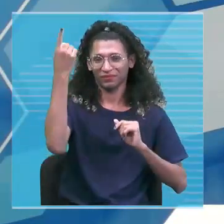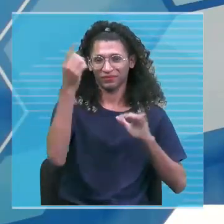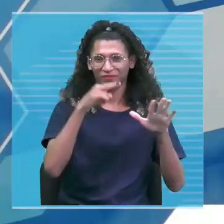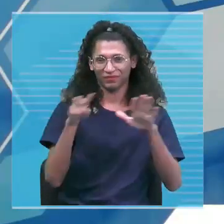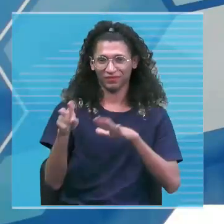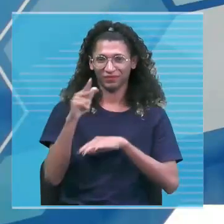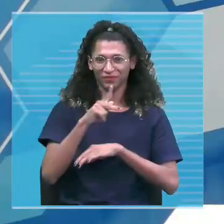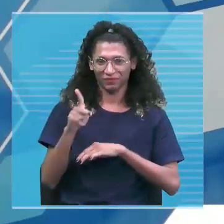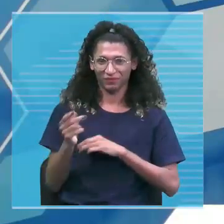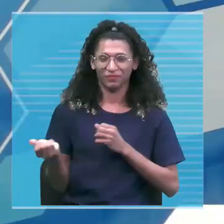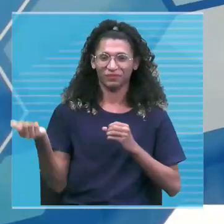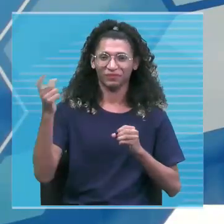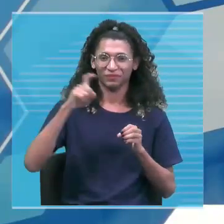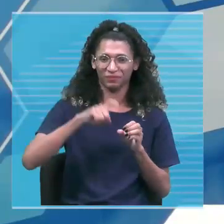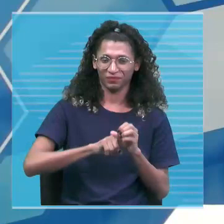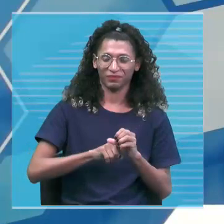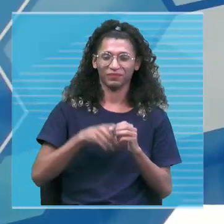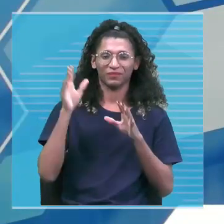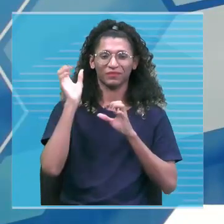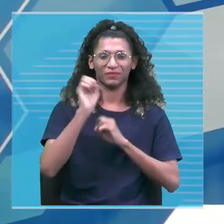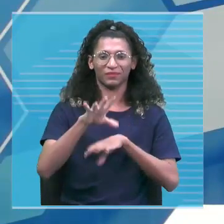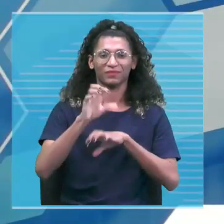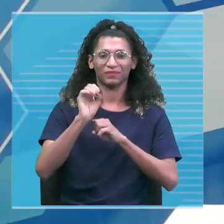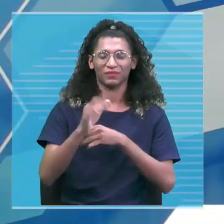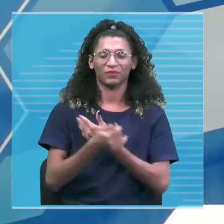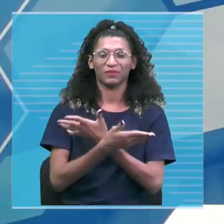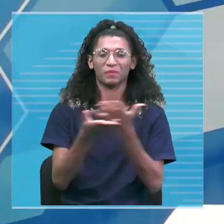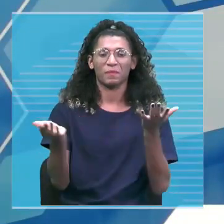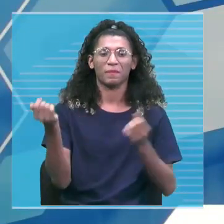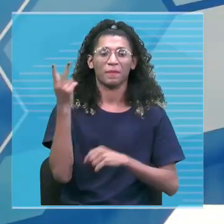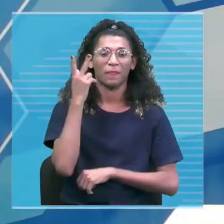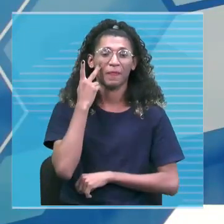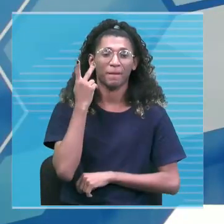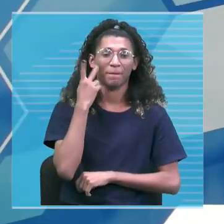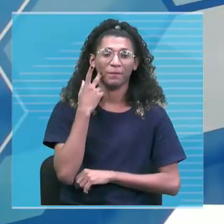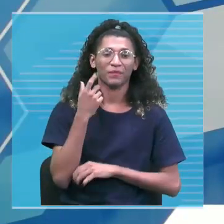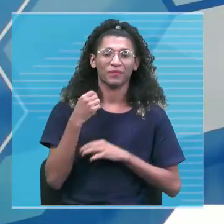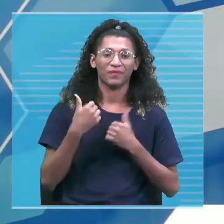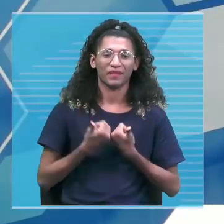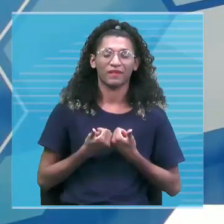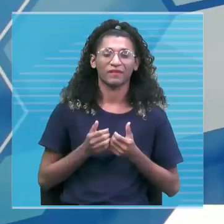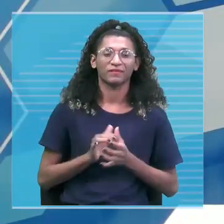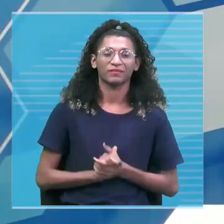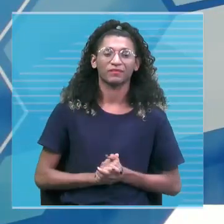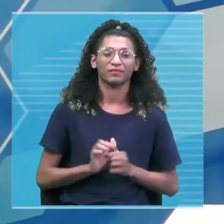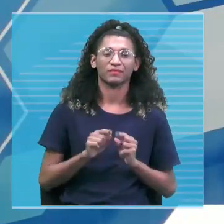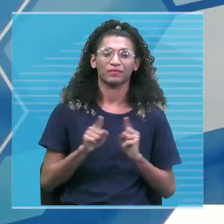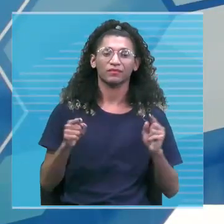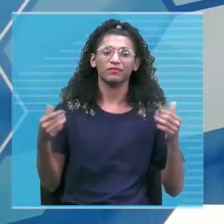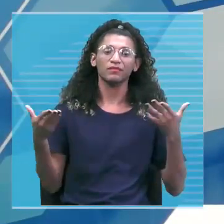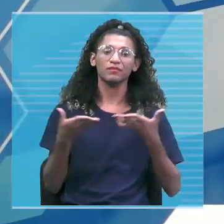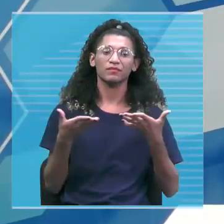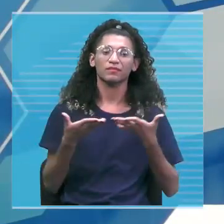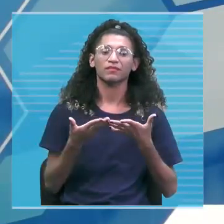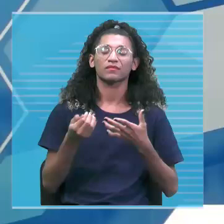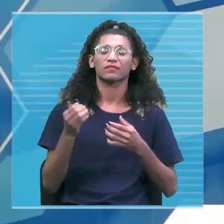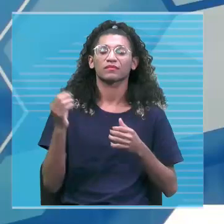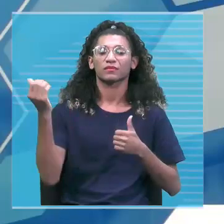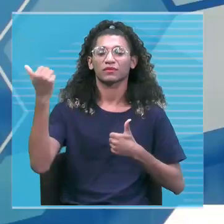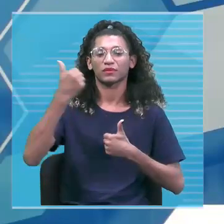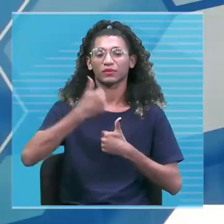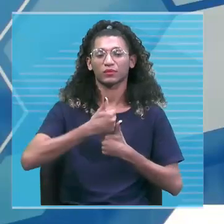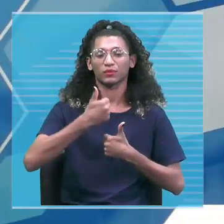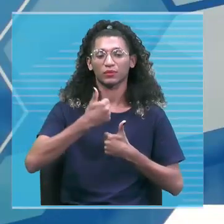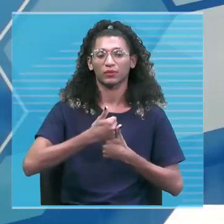ele estará de volta para ministrar as aulas de vocês beleza mas hoje estarei aqui substituindo